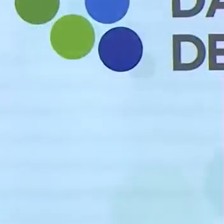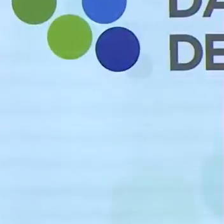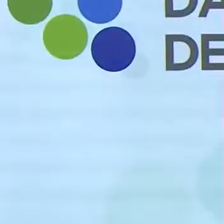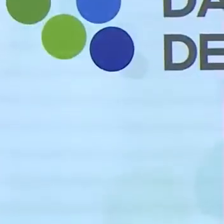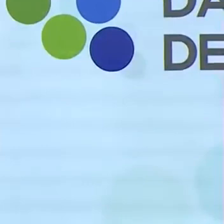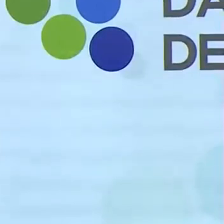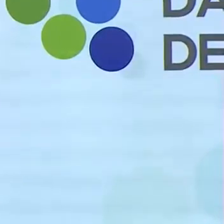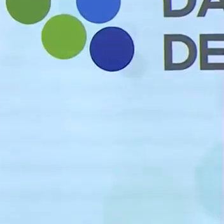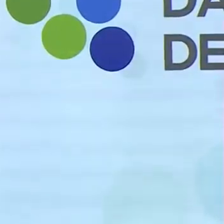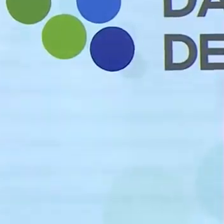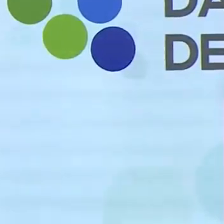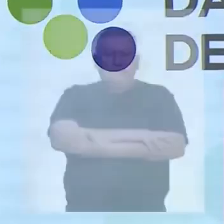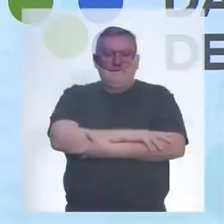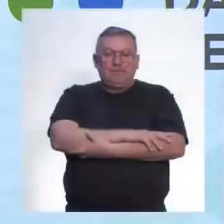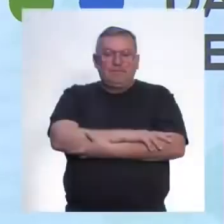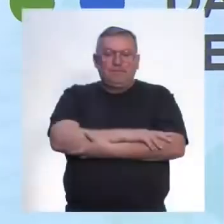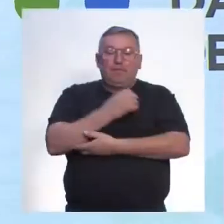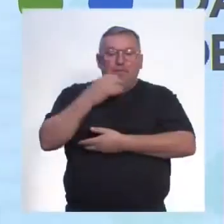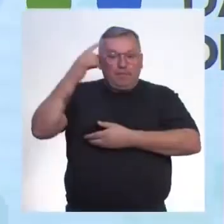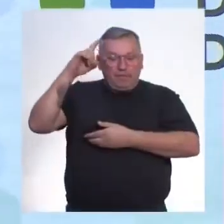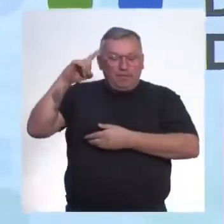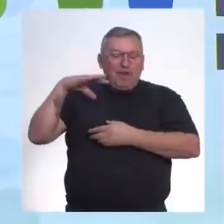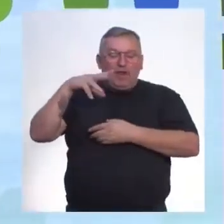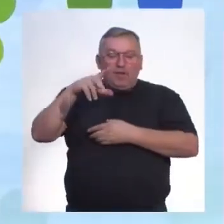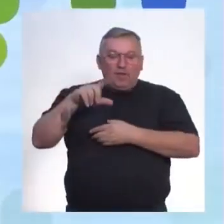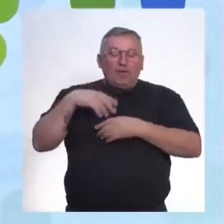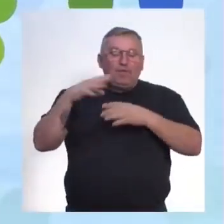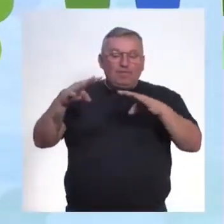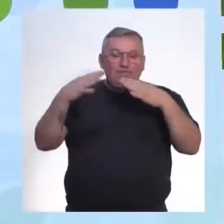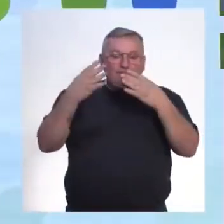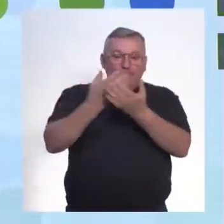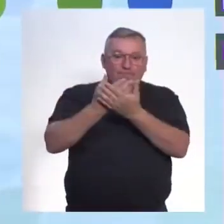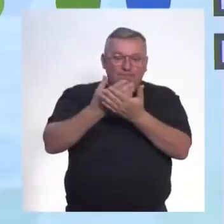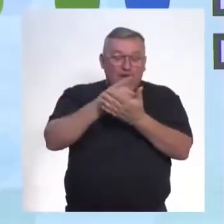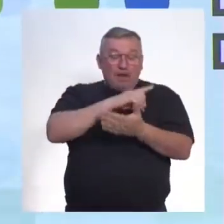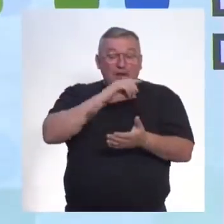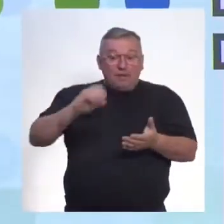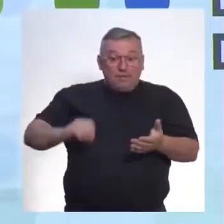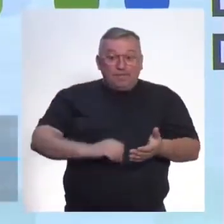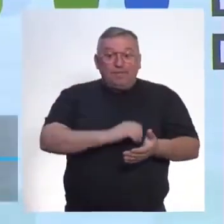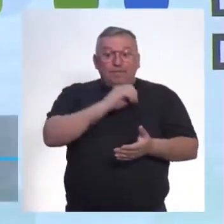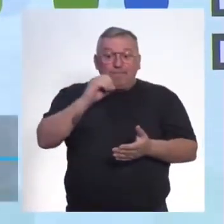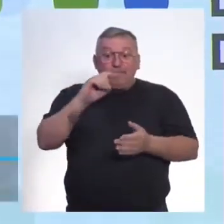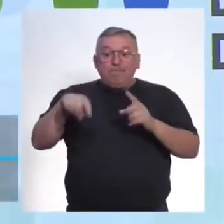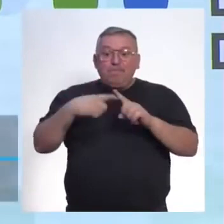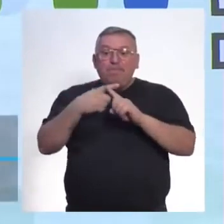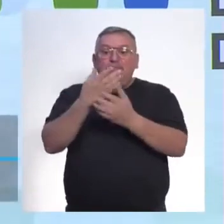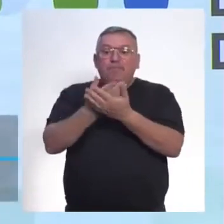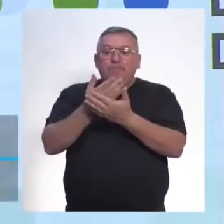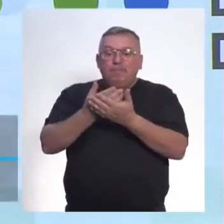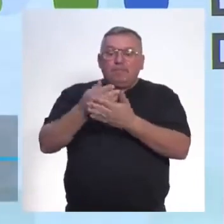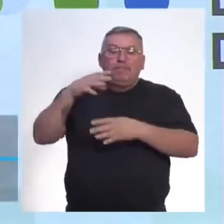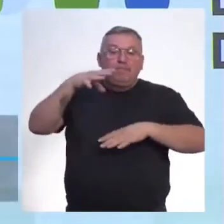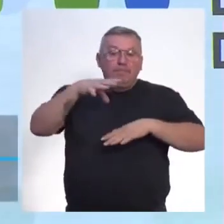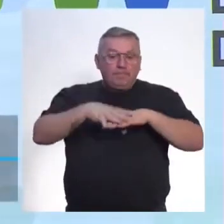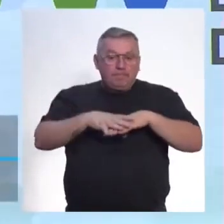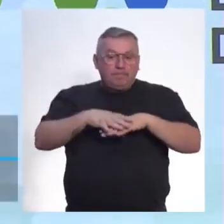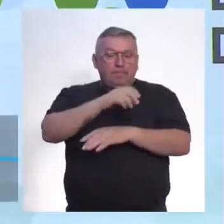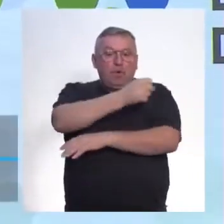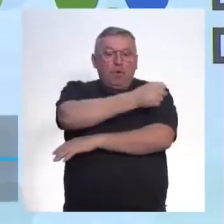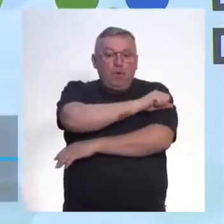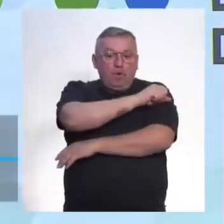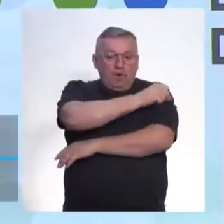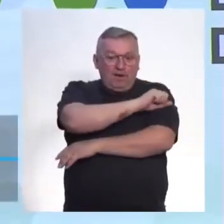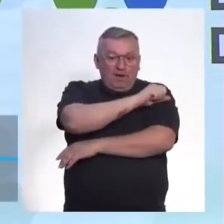Muito bom dia a todos que nos acompanham aqui pelo Centro de Mídias da Educação de São Paulo. Eu sou o professor Osmar e vou conduzir mais uma aula de matemática aqui para o 8º